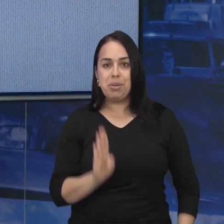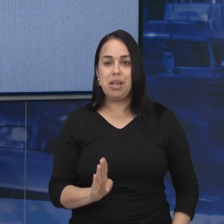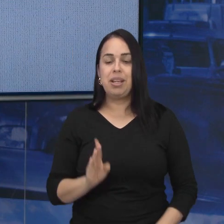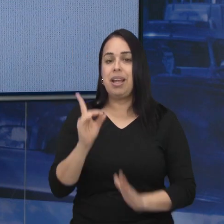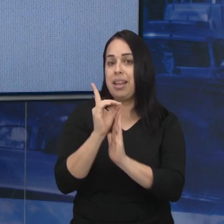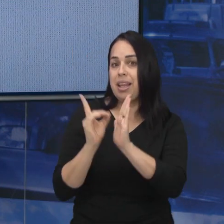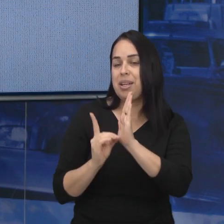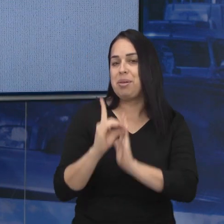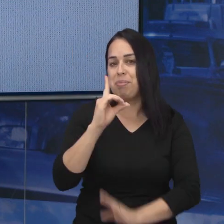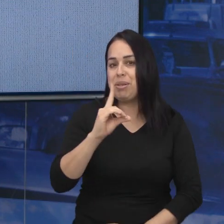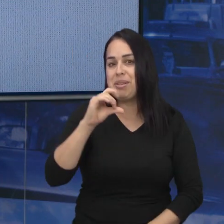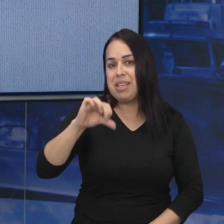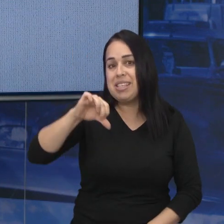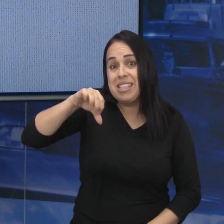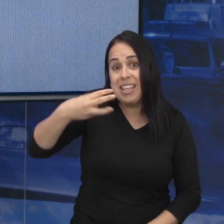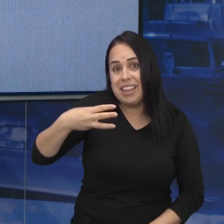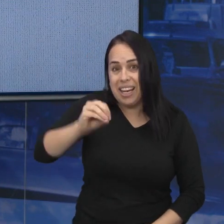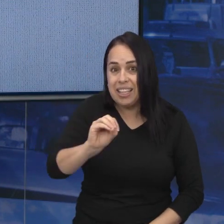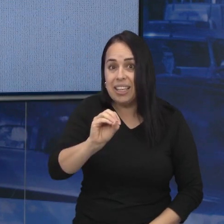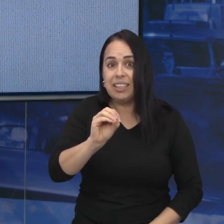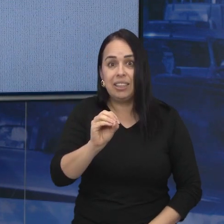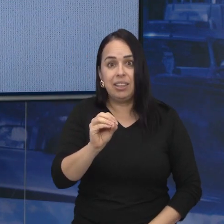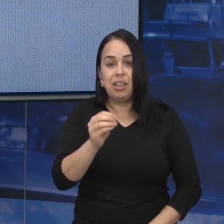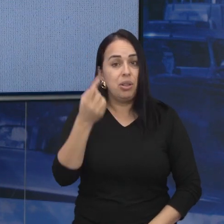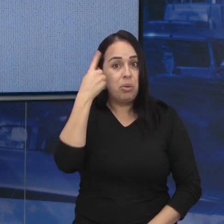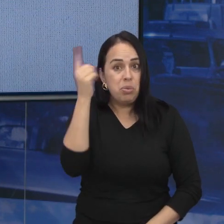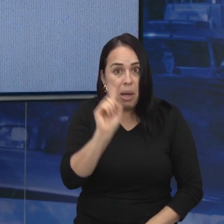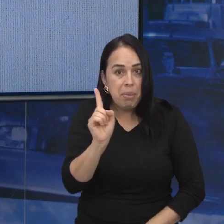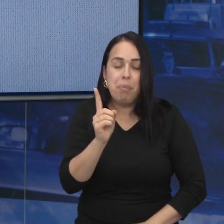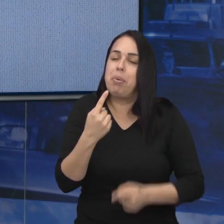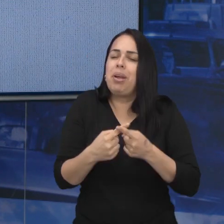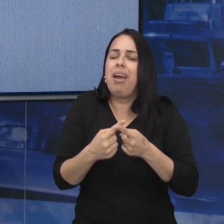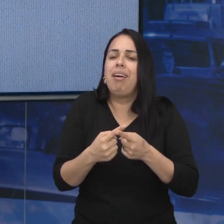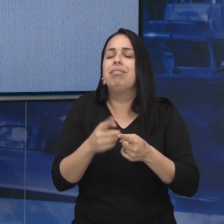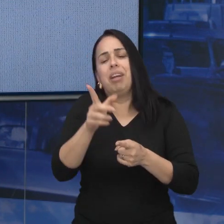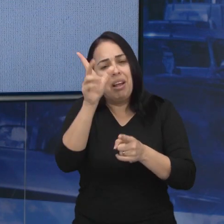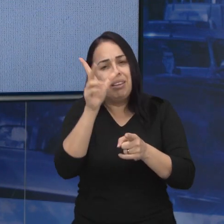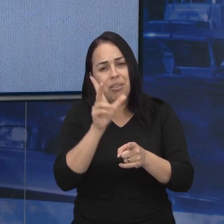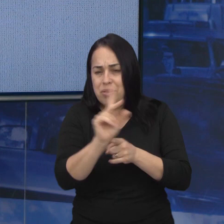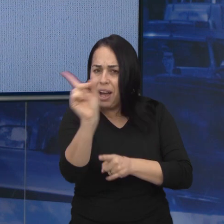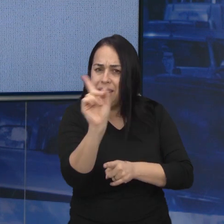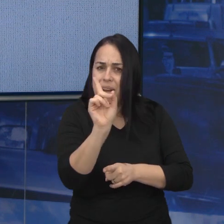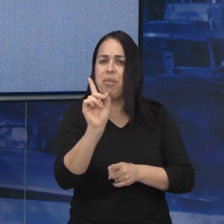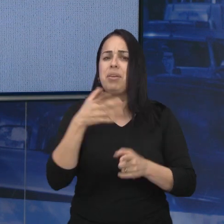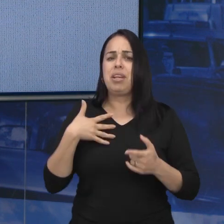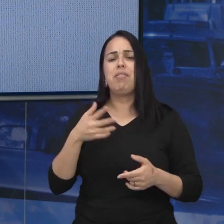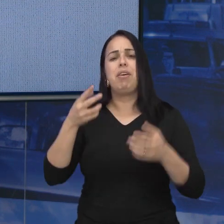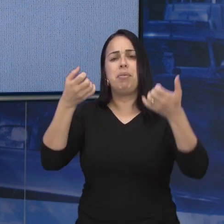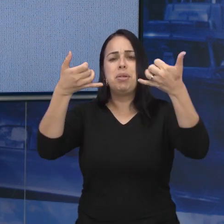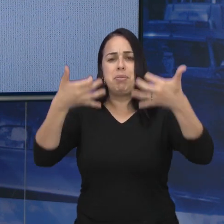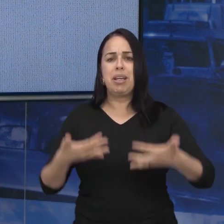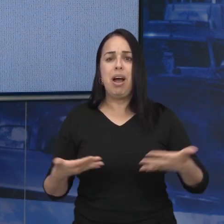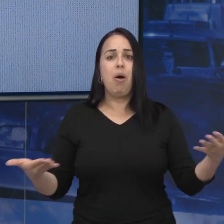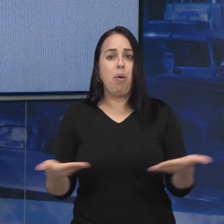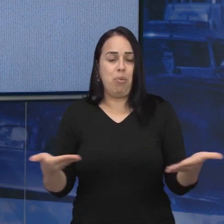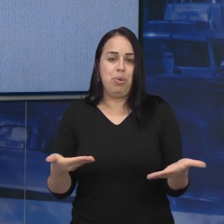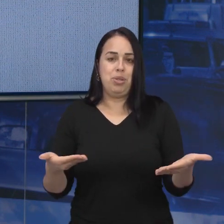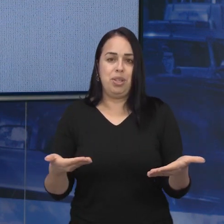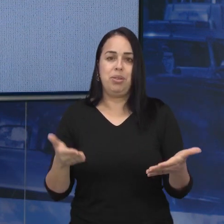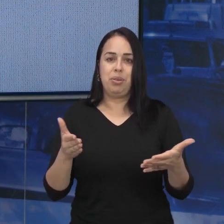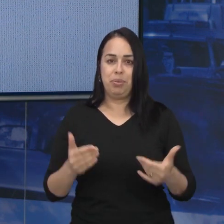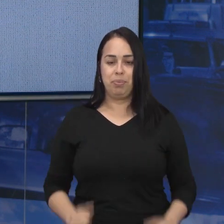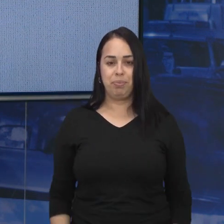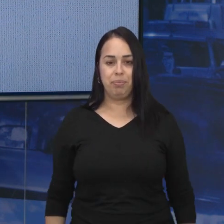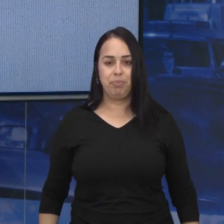de 1930. Se você não sabe por quê, fica por aí, que esse é um dos assuntos de hoje do